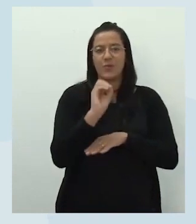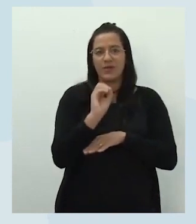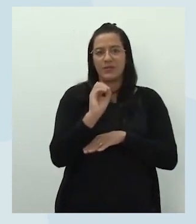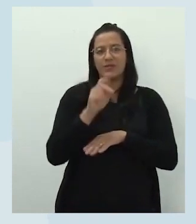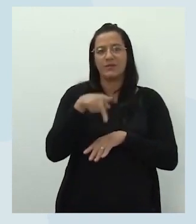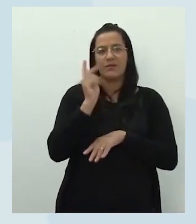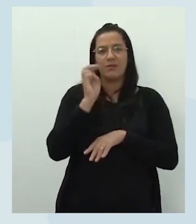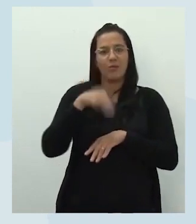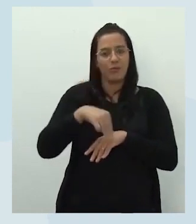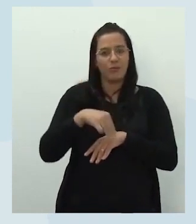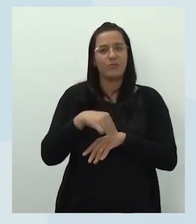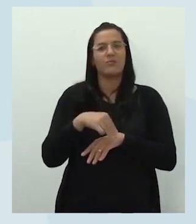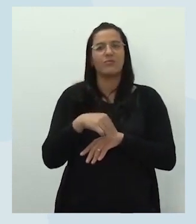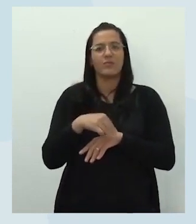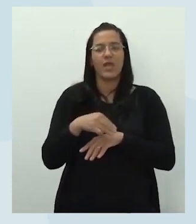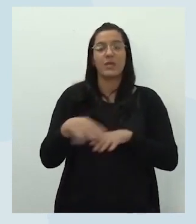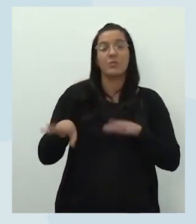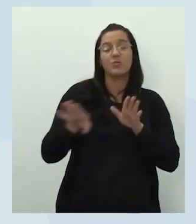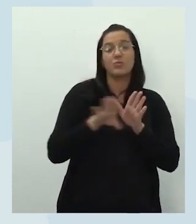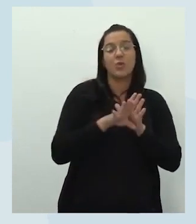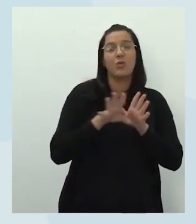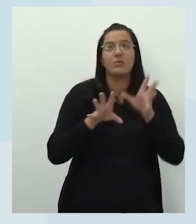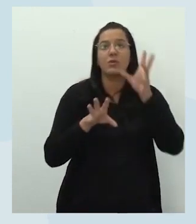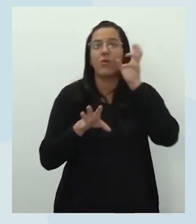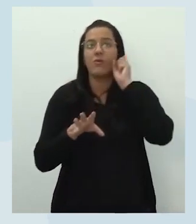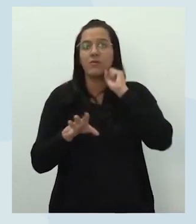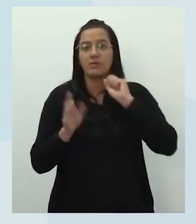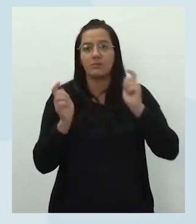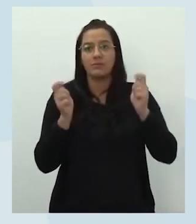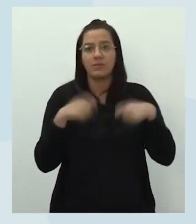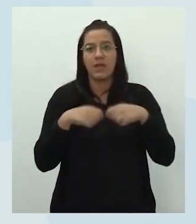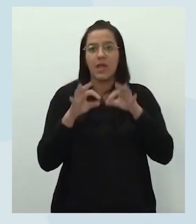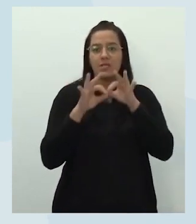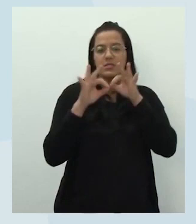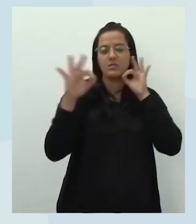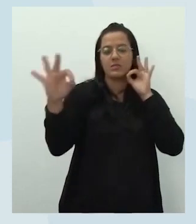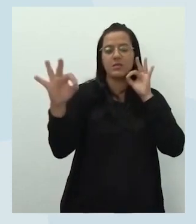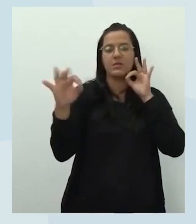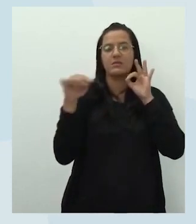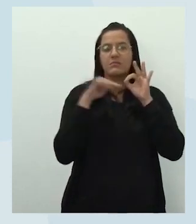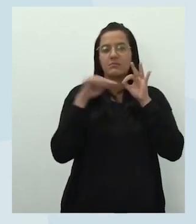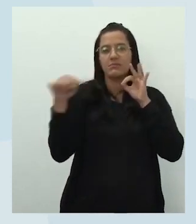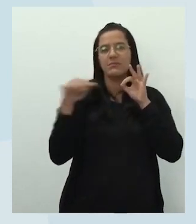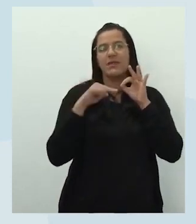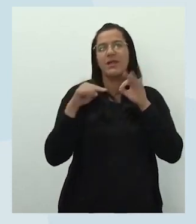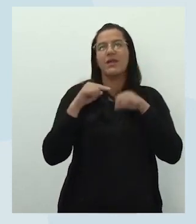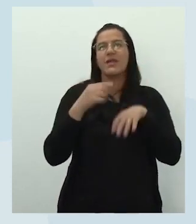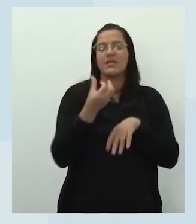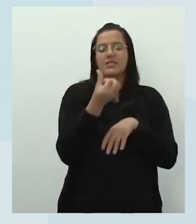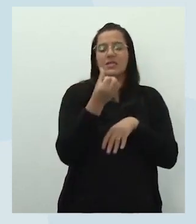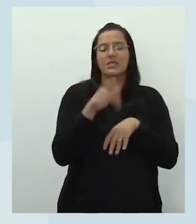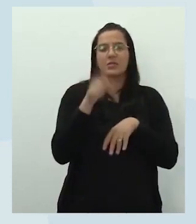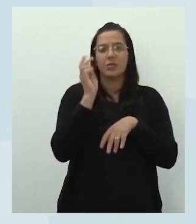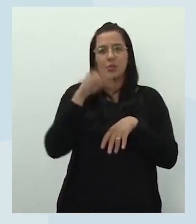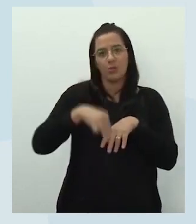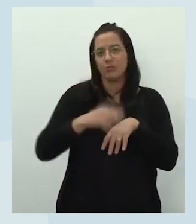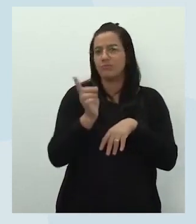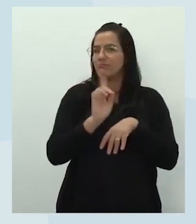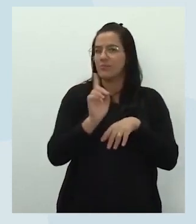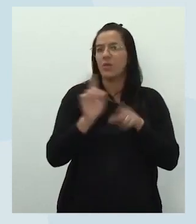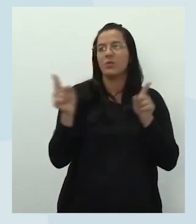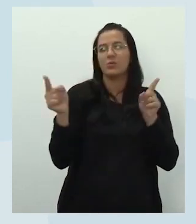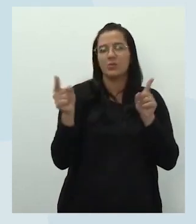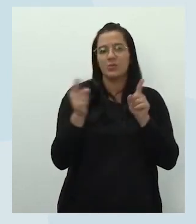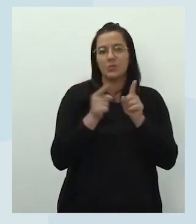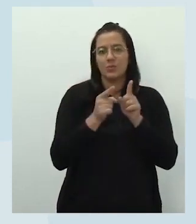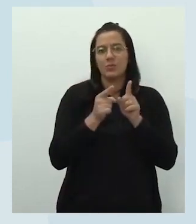som chegou nas pessoas, a distância do ciclone já não era mais 6 km, né? Era 6